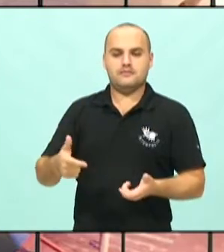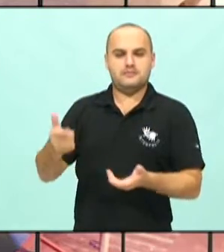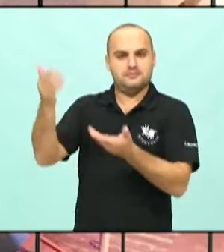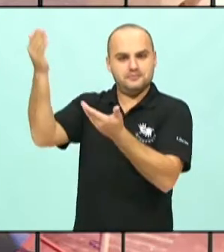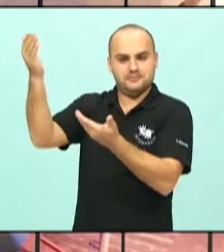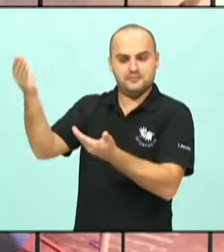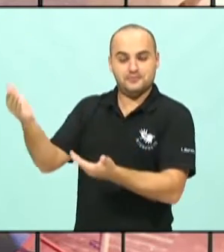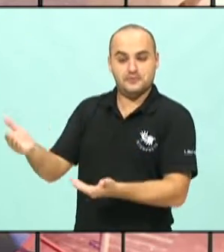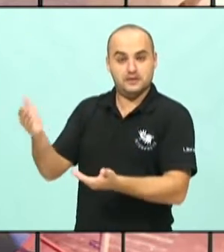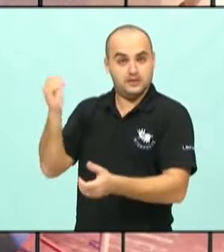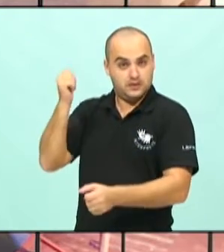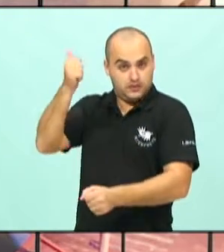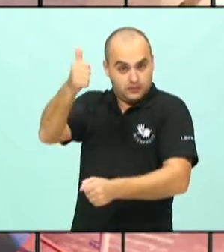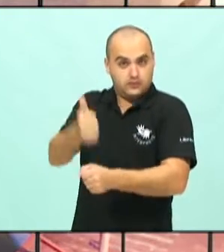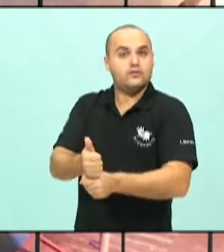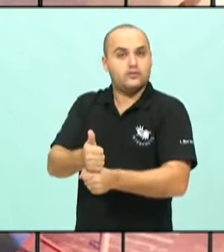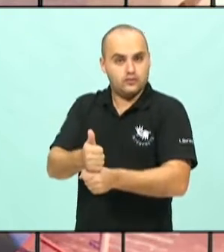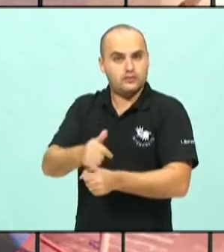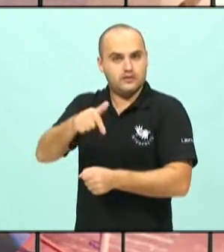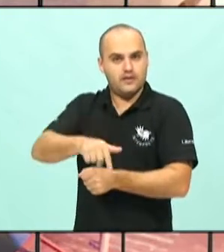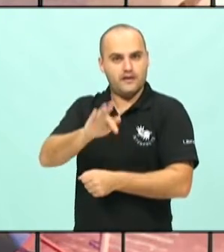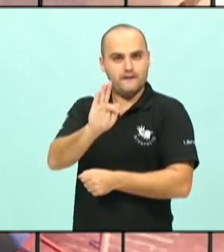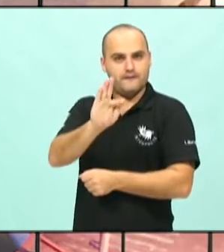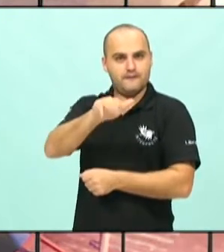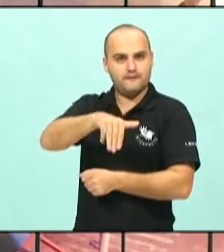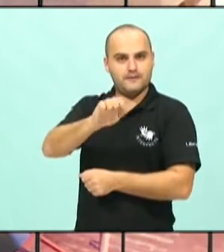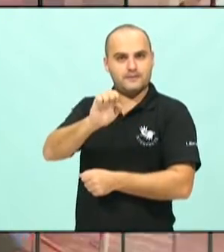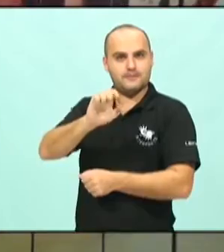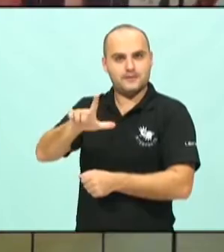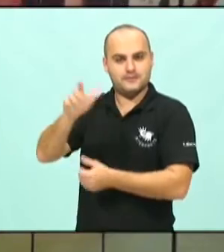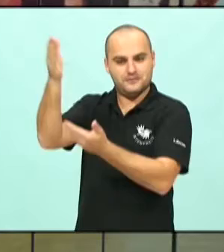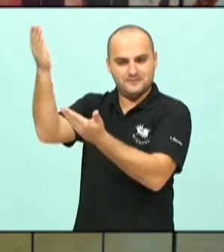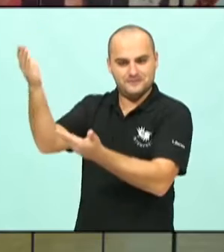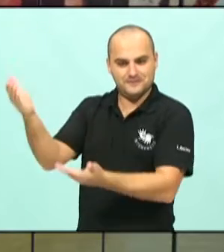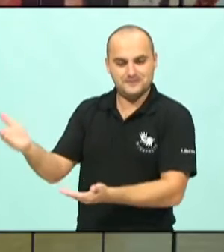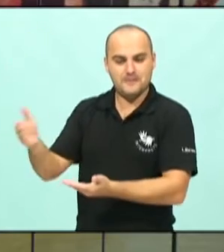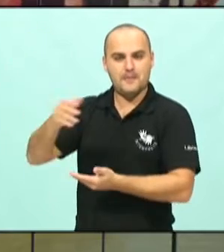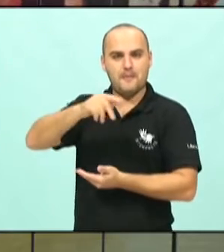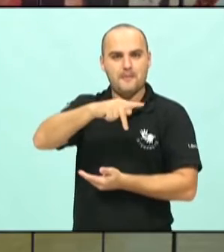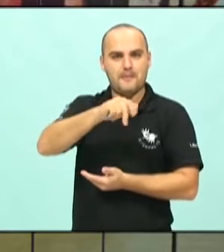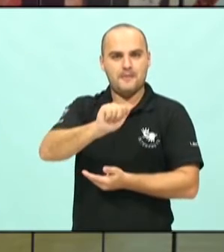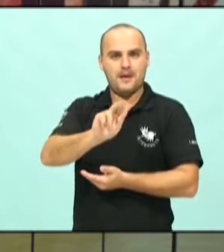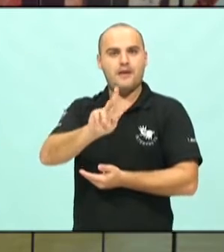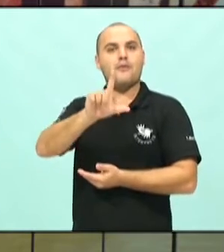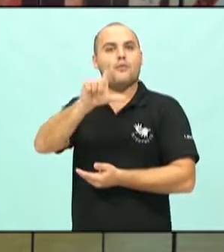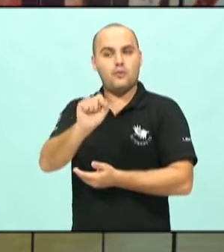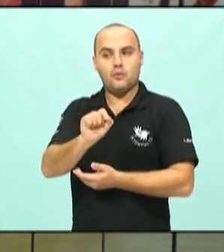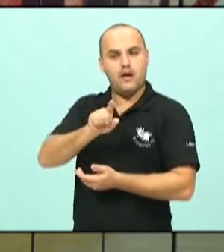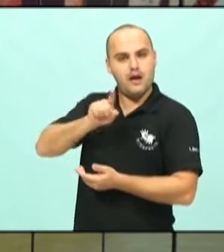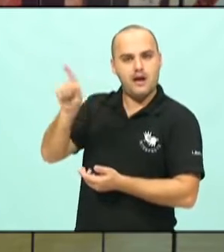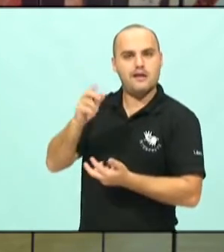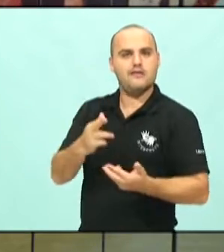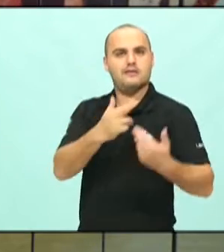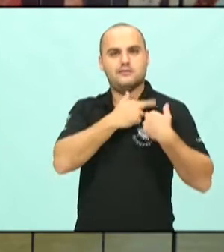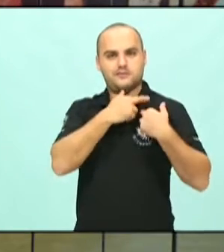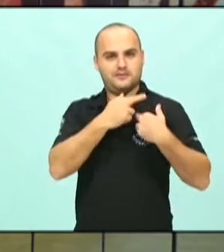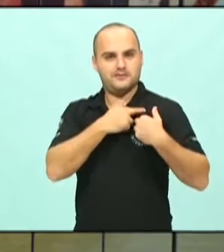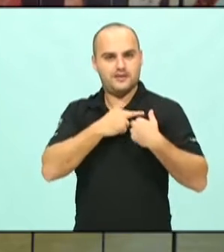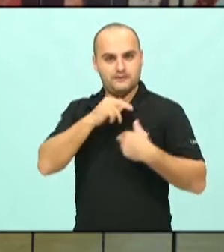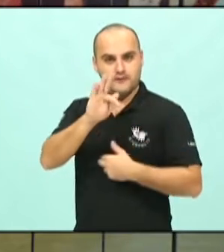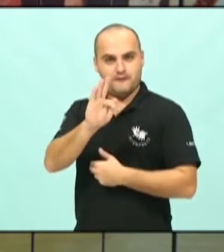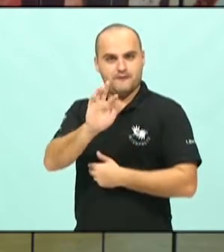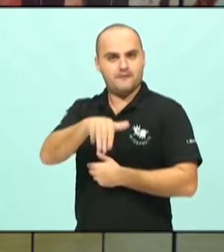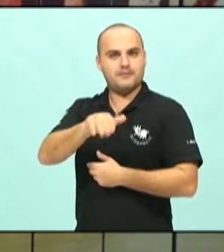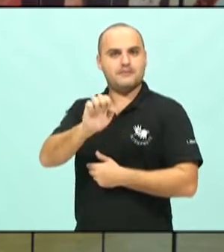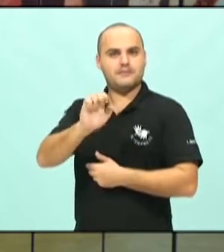Fundação Municipal de Esporte e Lazer de Itajaí, Paulo Mais. Olá, tudo bem, Paulo? Como é que está o senhor? Boa tarde, tudo bem? É um